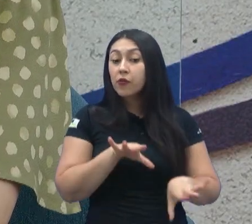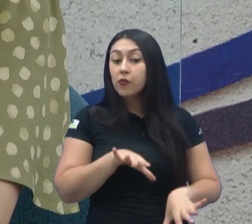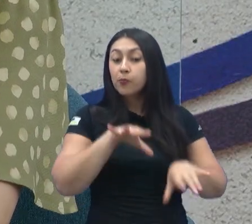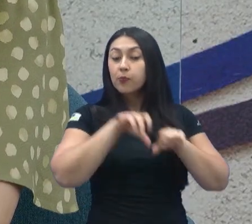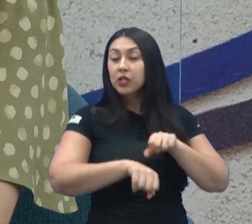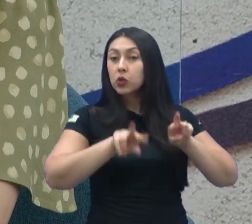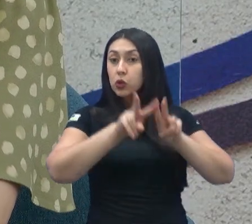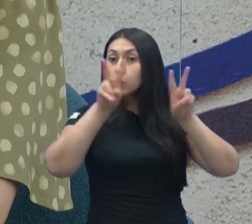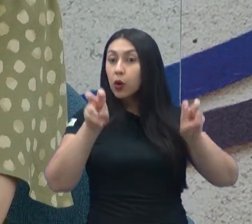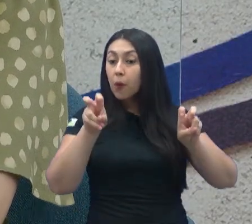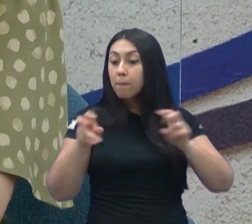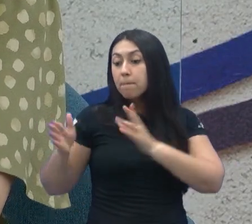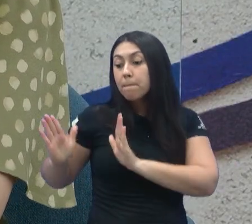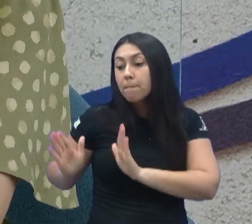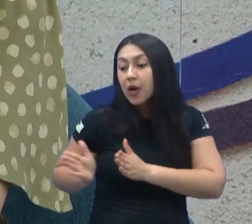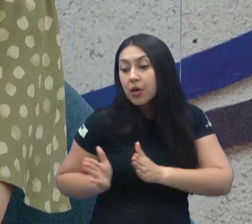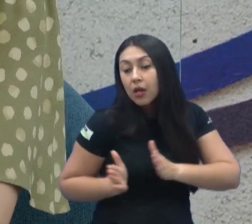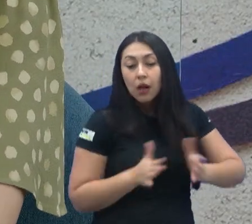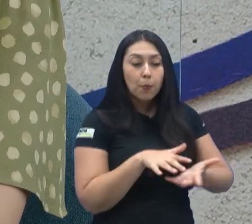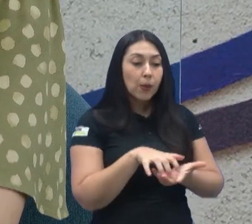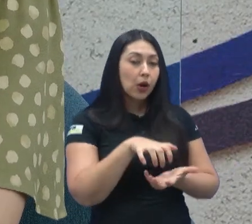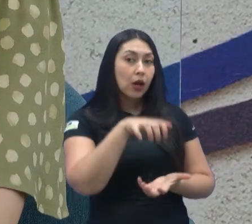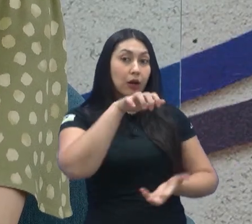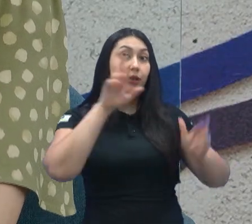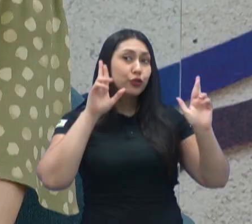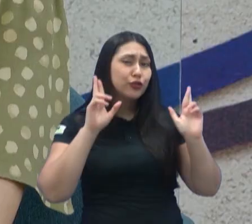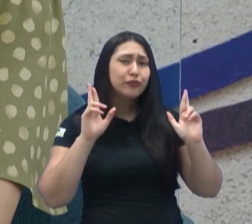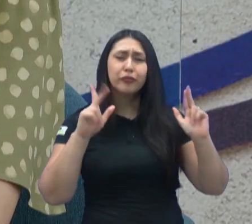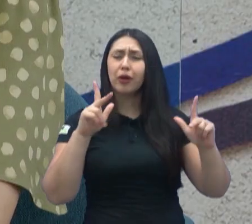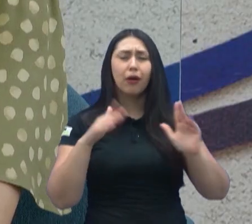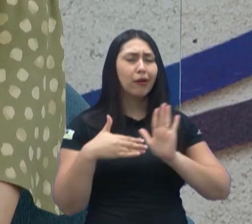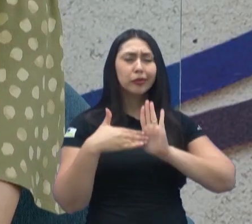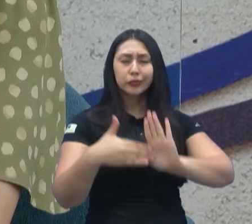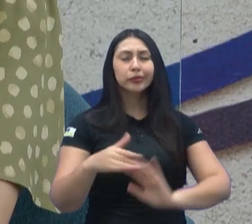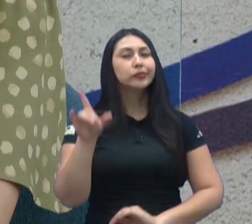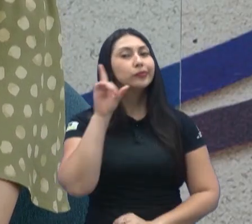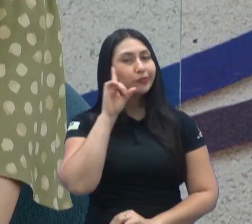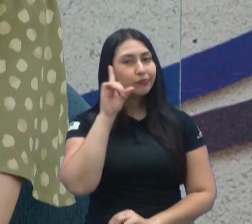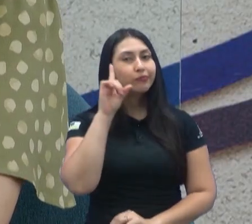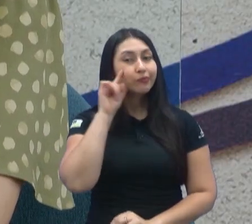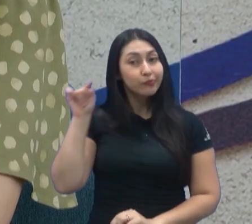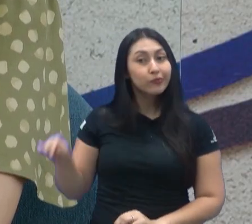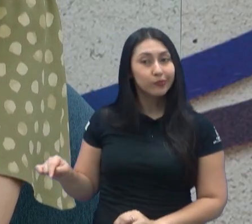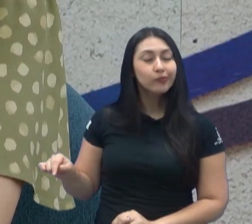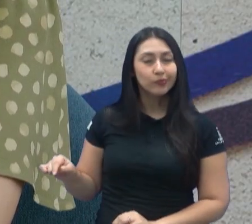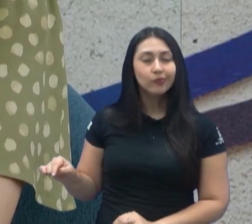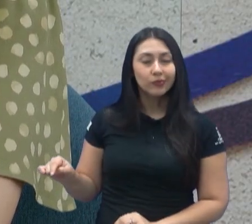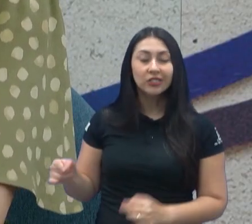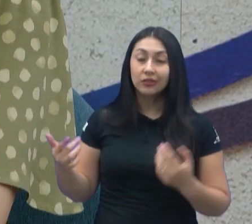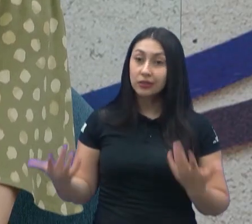o processo de envelhecimento que fazem muita diferença no dia a dia desse profissional, né?